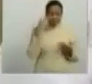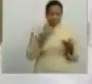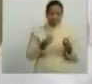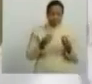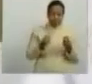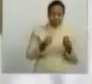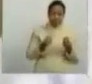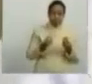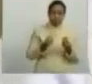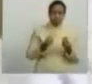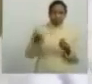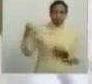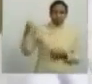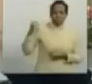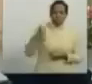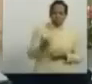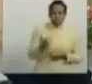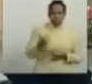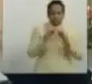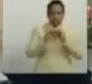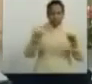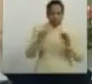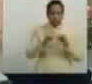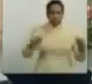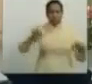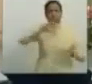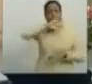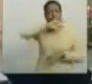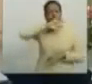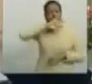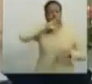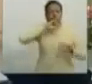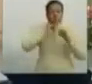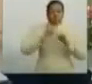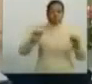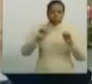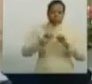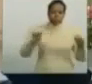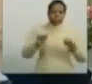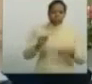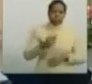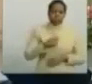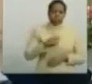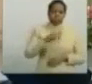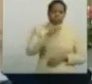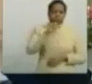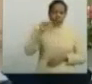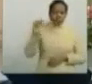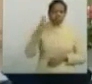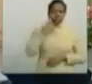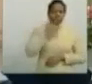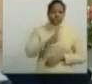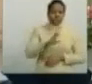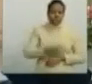tantos bispos se pronunciando, eu nunca vi uma eleição tão agitada como essa.